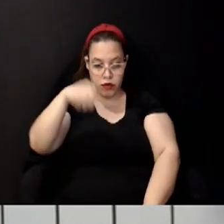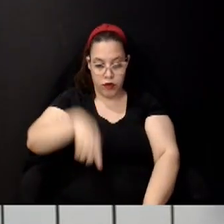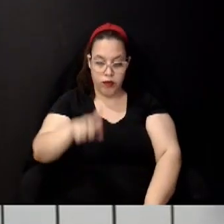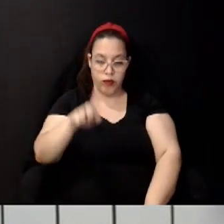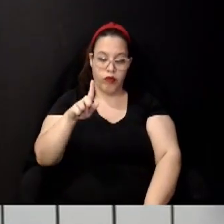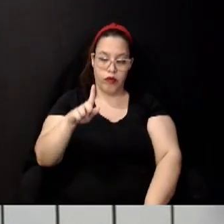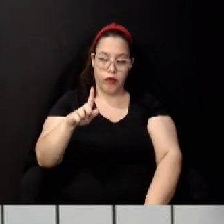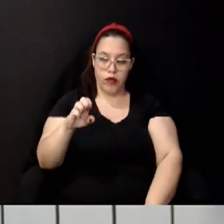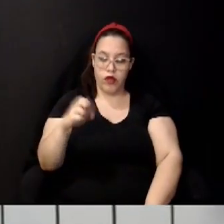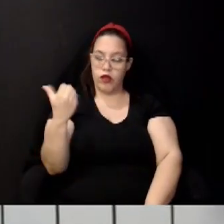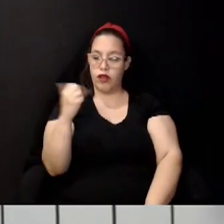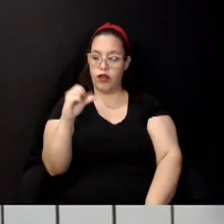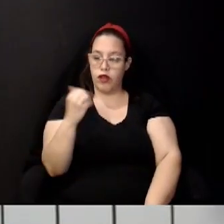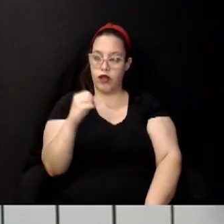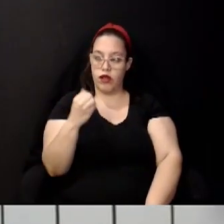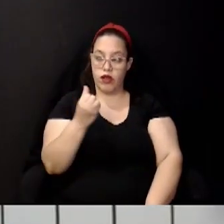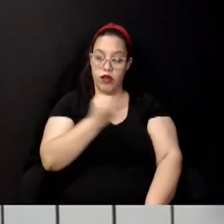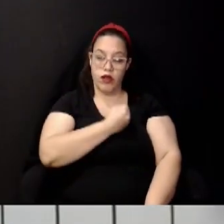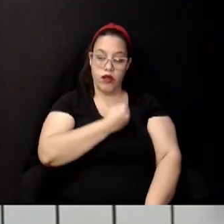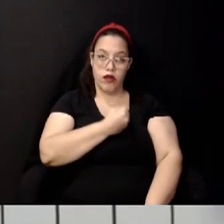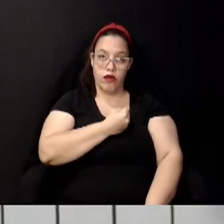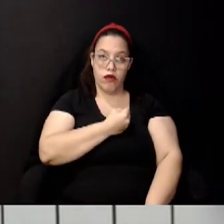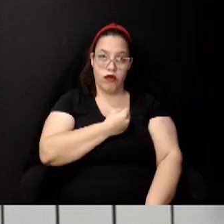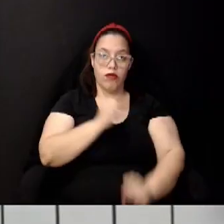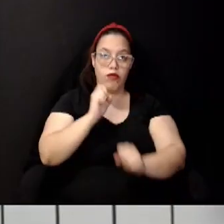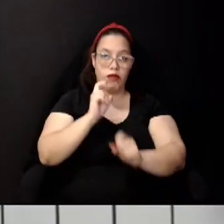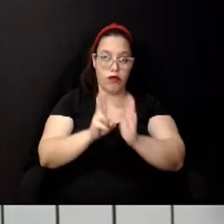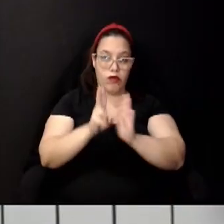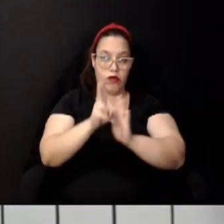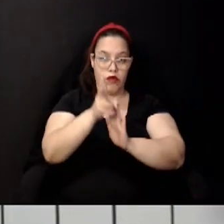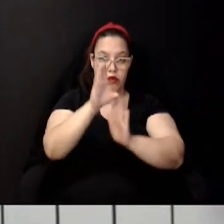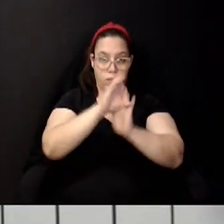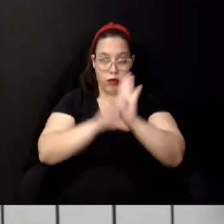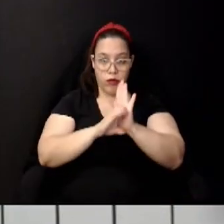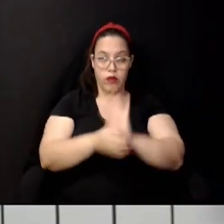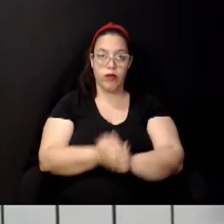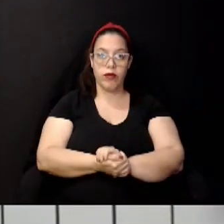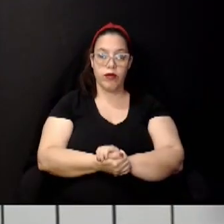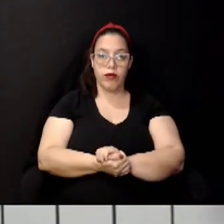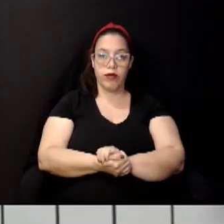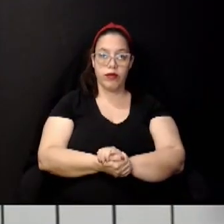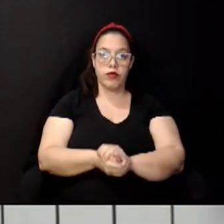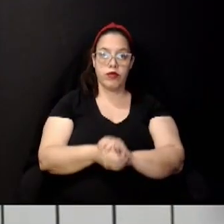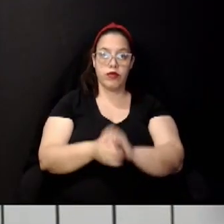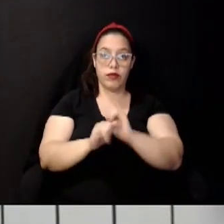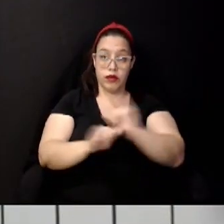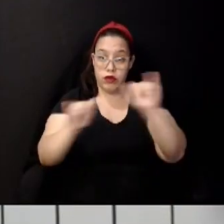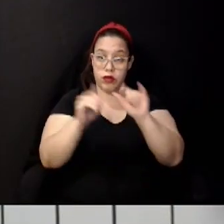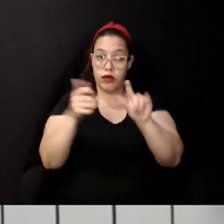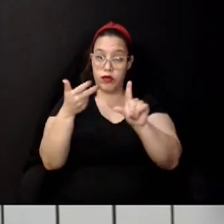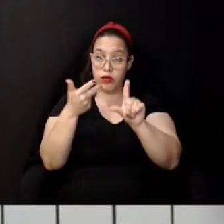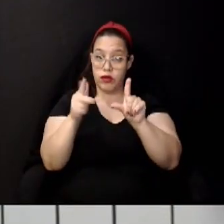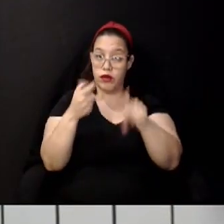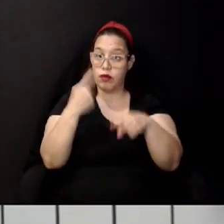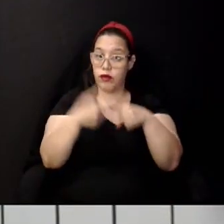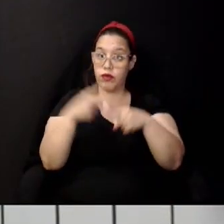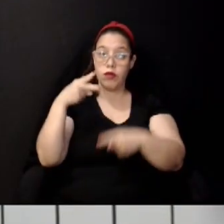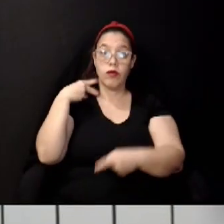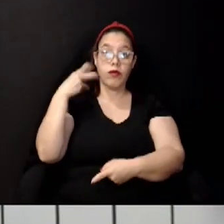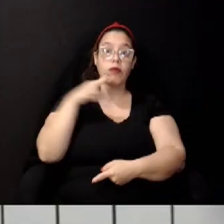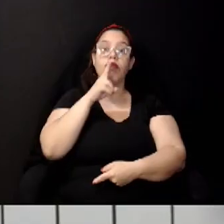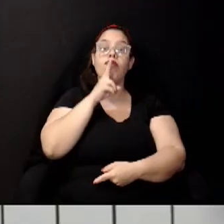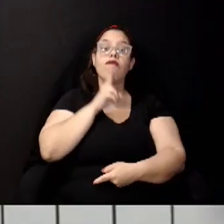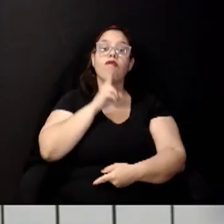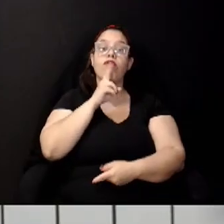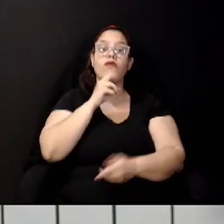Preta. Se não tiver condições, continue com a gente. A gente segue com as notícias do Legislativo, porque o vereador Nelson Osseri protocolou